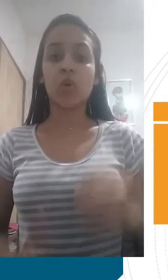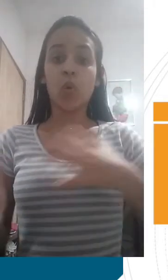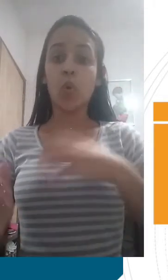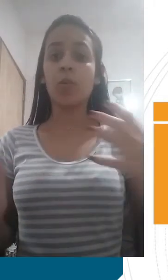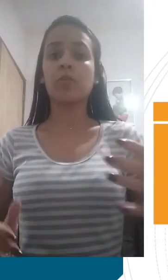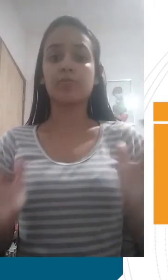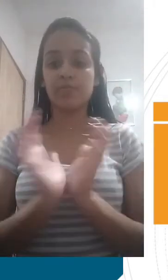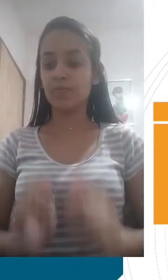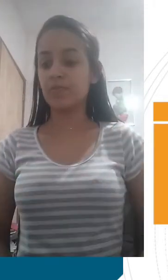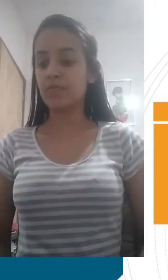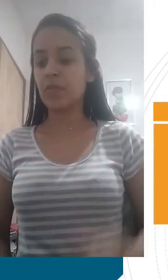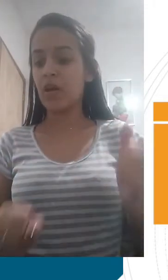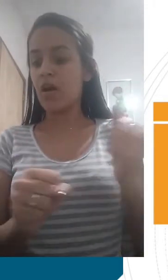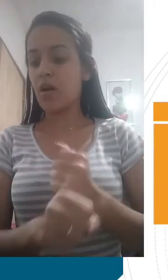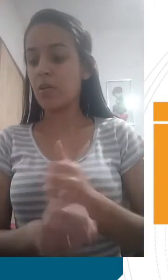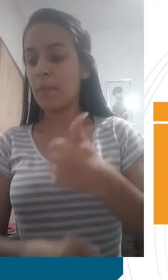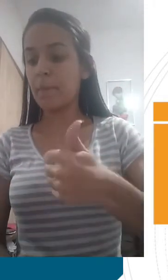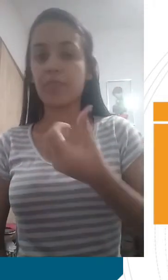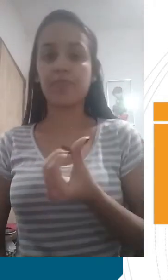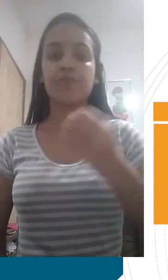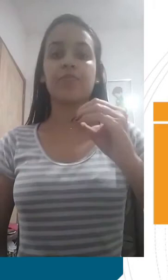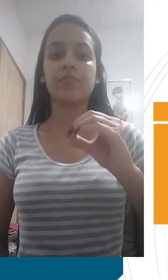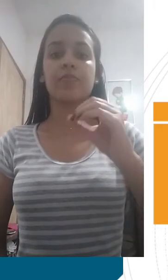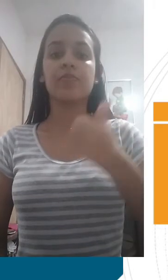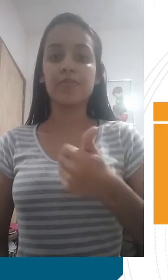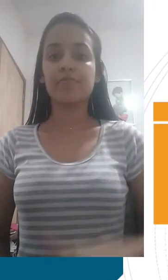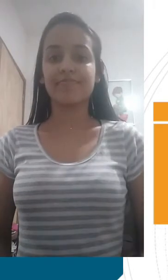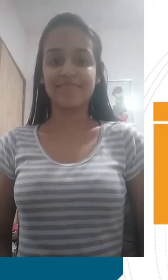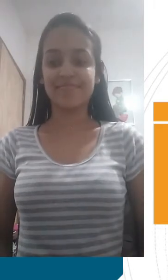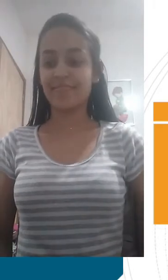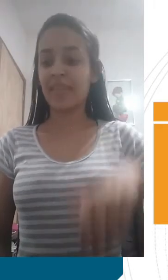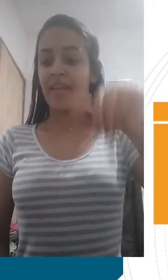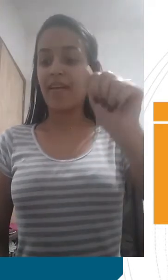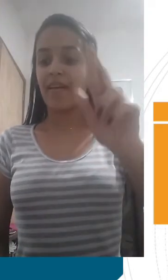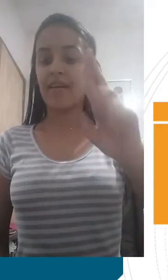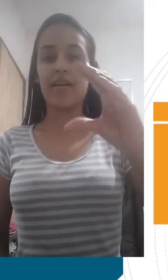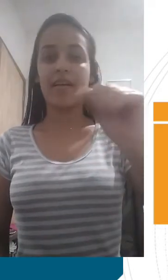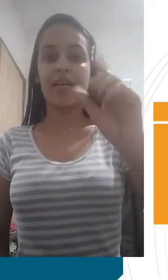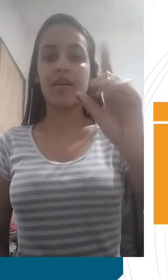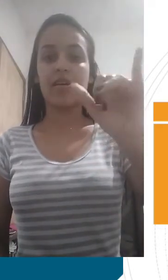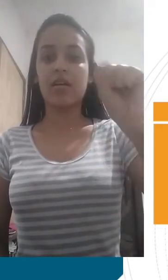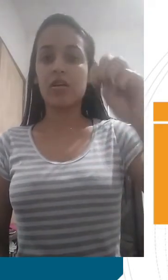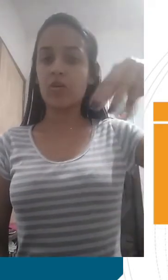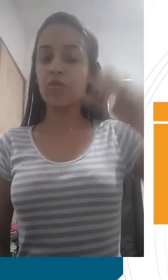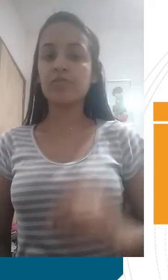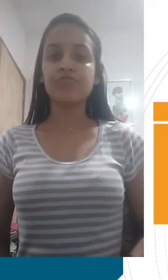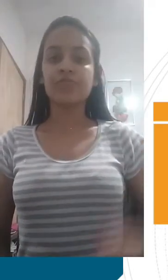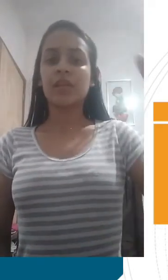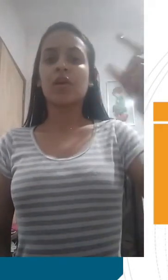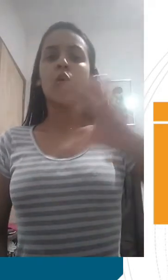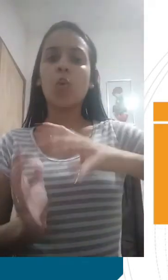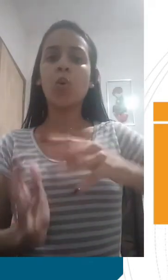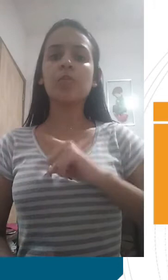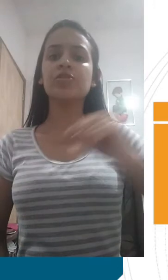1601. Setecentismo ou Arcadismo, Panorama Mundial, Iluminismo,